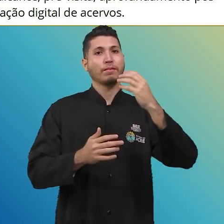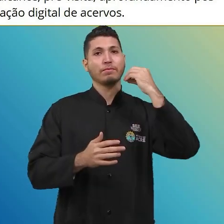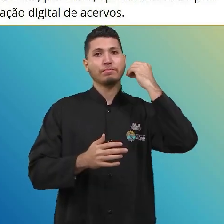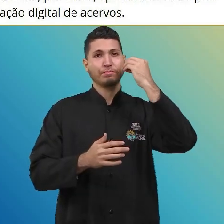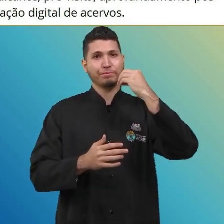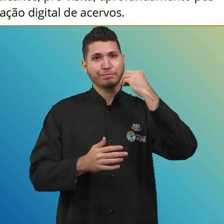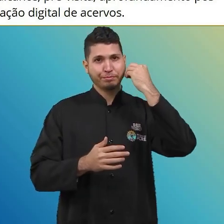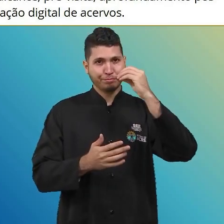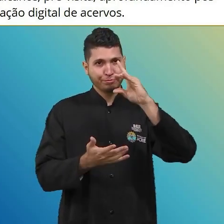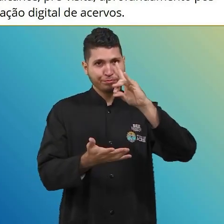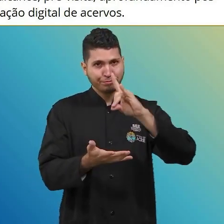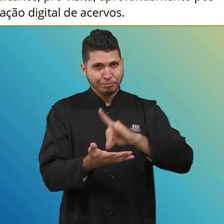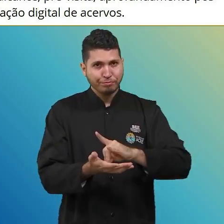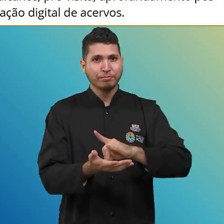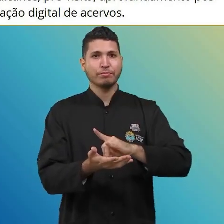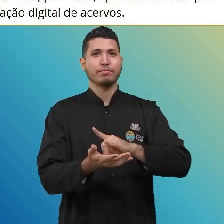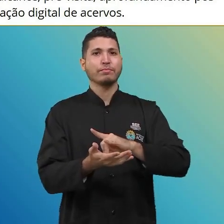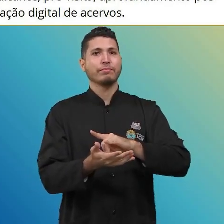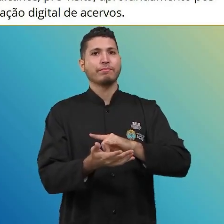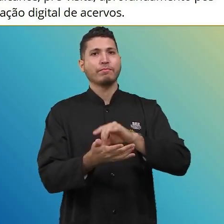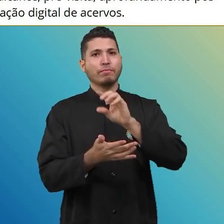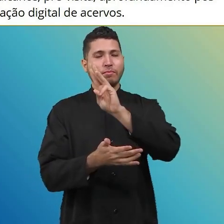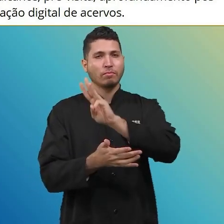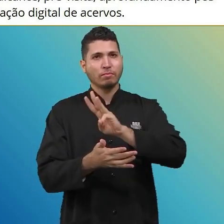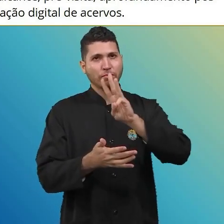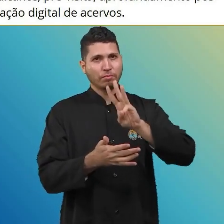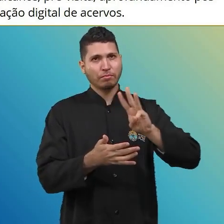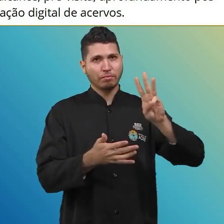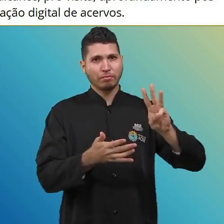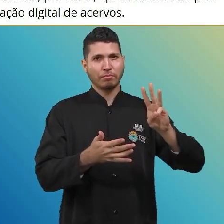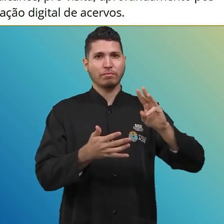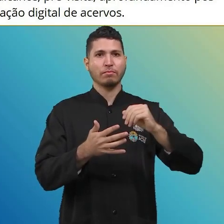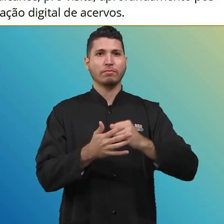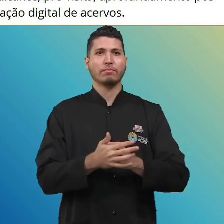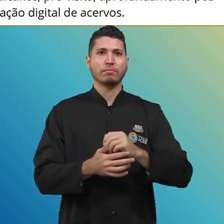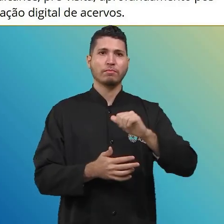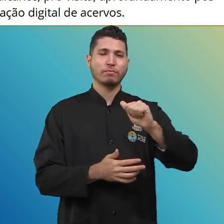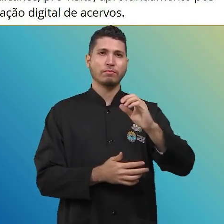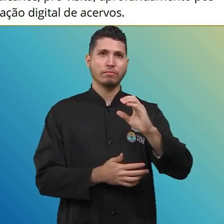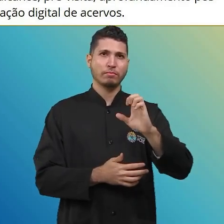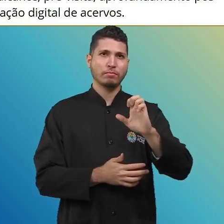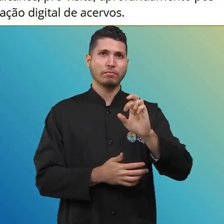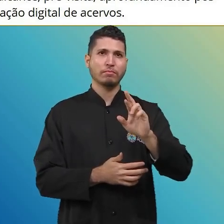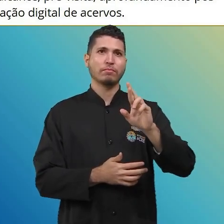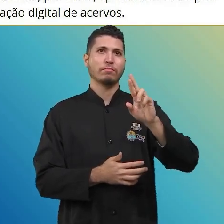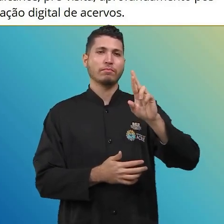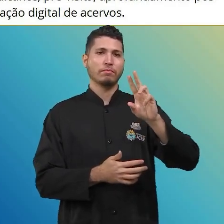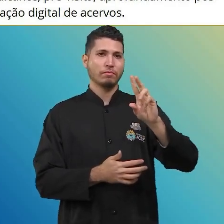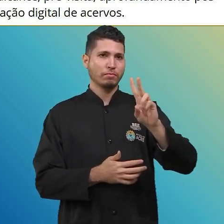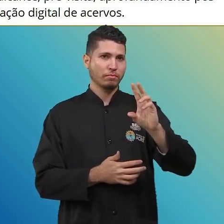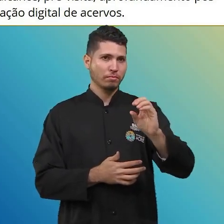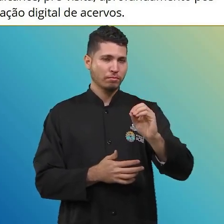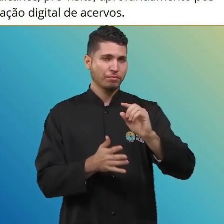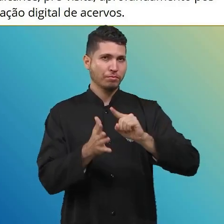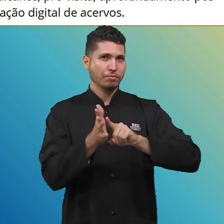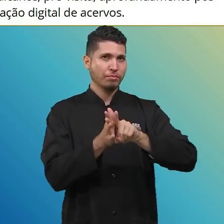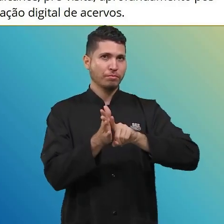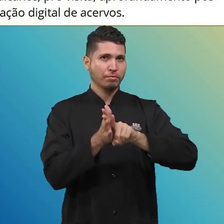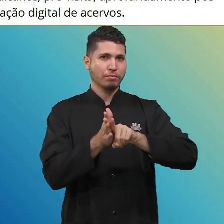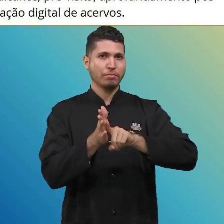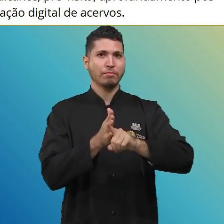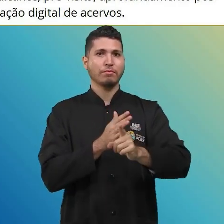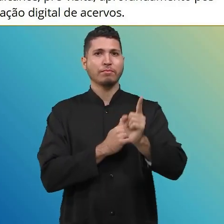experiência autêntica, fonte primária de acervo e de pesquisa. Então, ele é muito autêntico. Já no